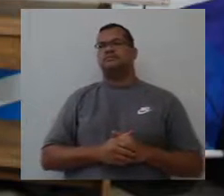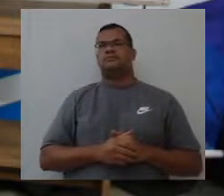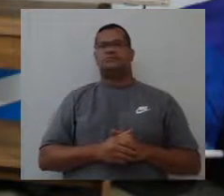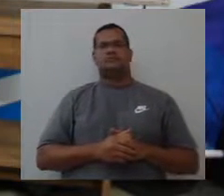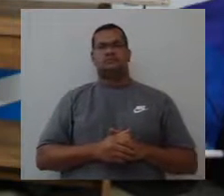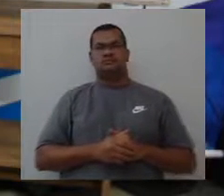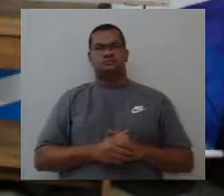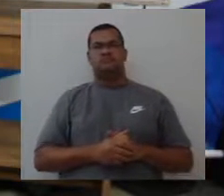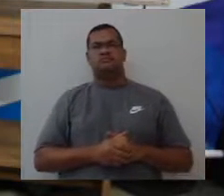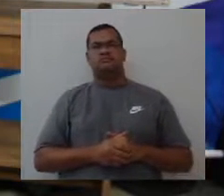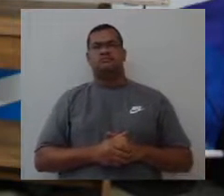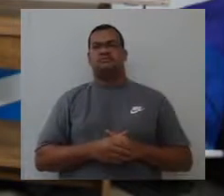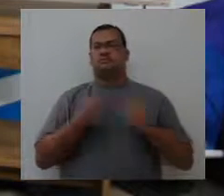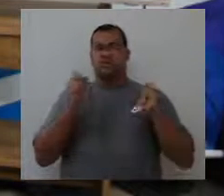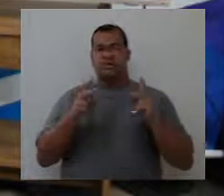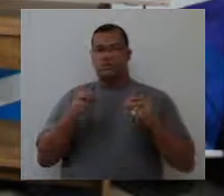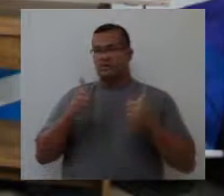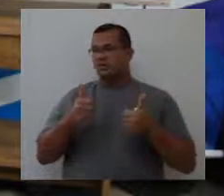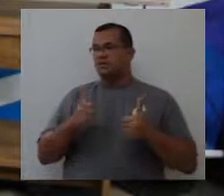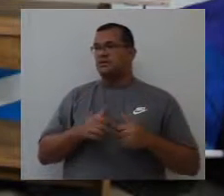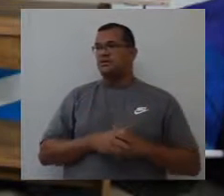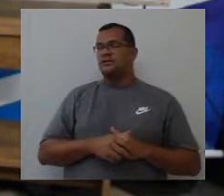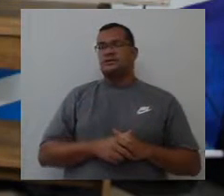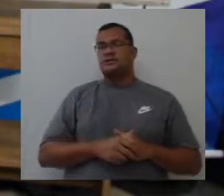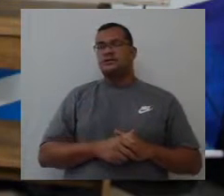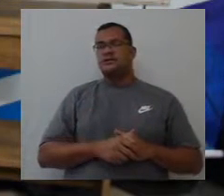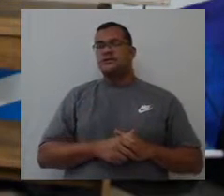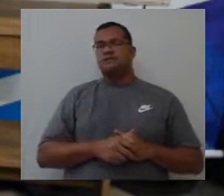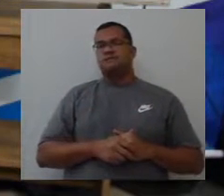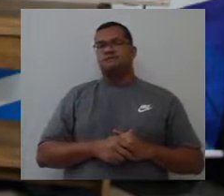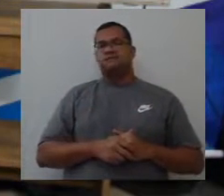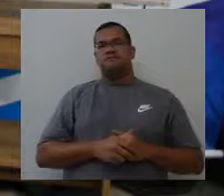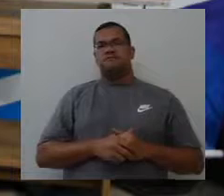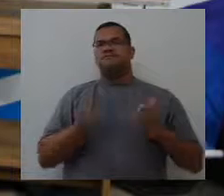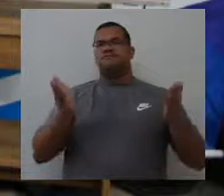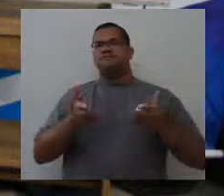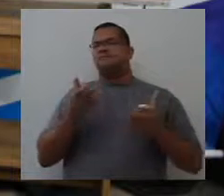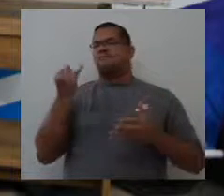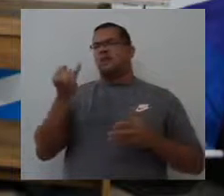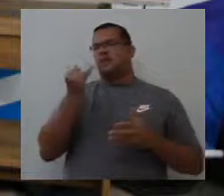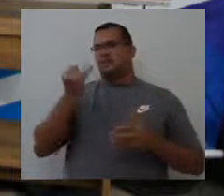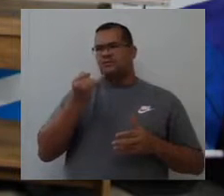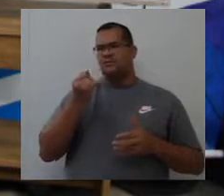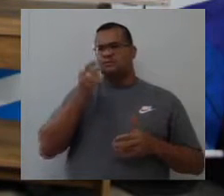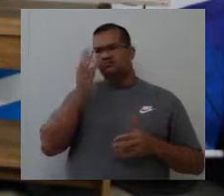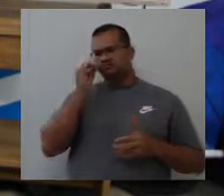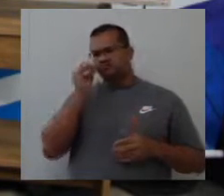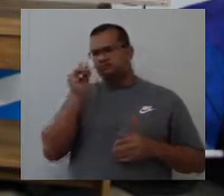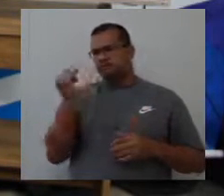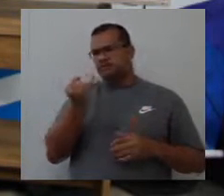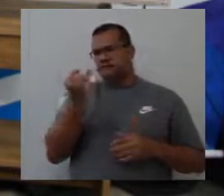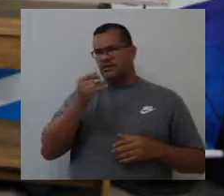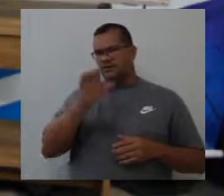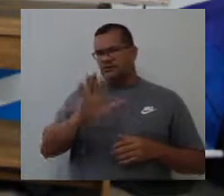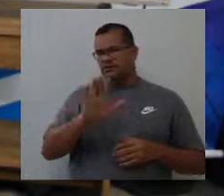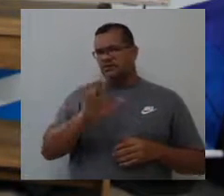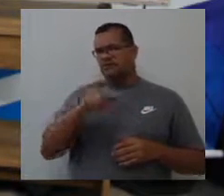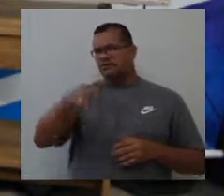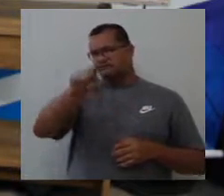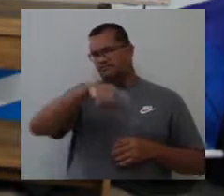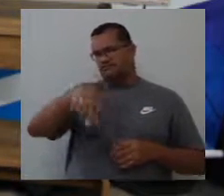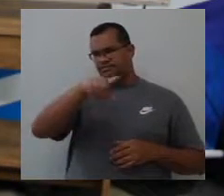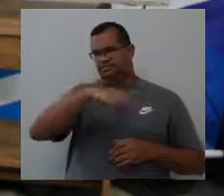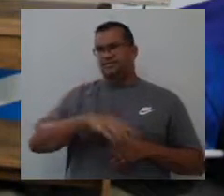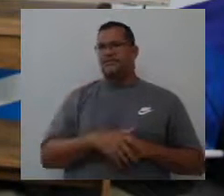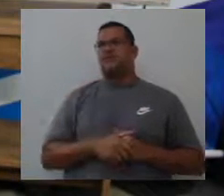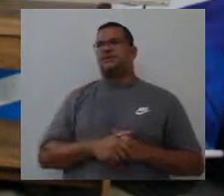galera? Massa? Então, aqui a gente tem algumas observações importantes a fazer para você. A primeira observação importante é o seguinte,